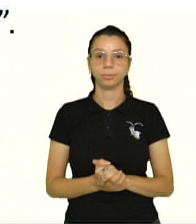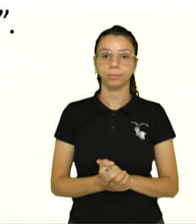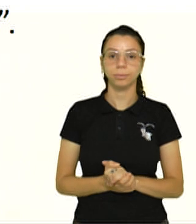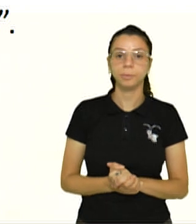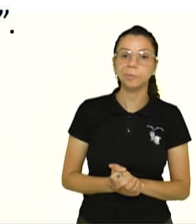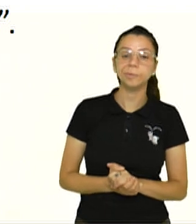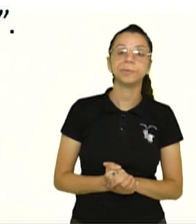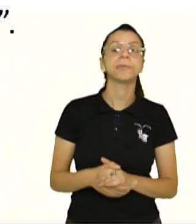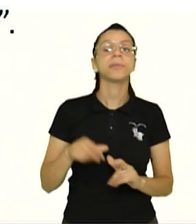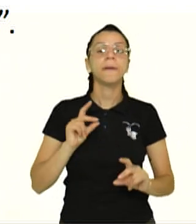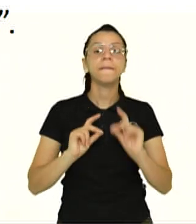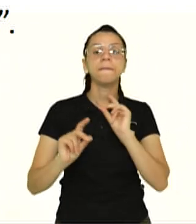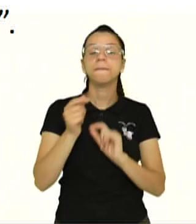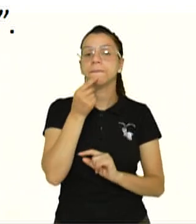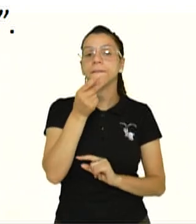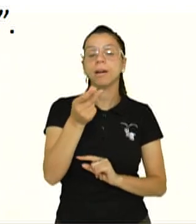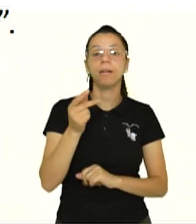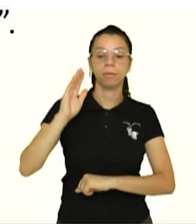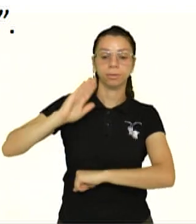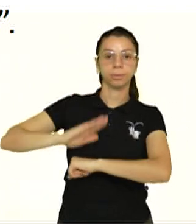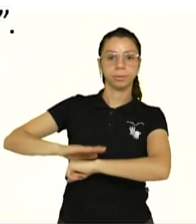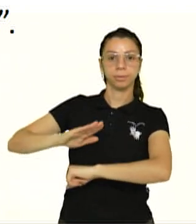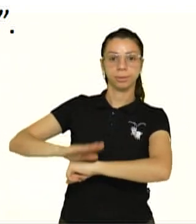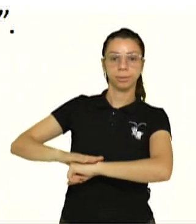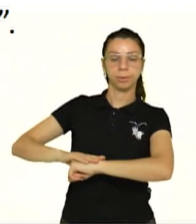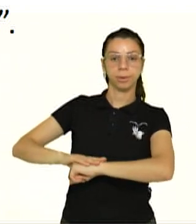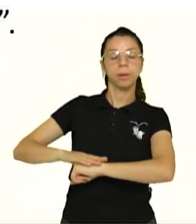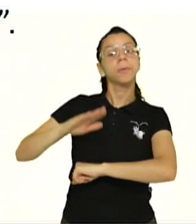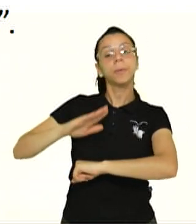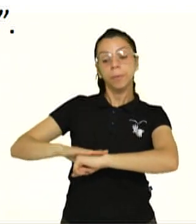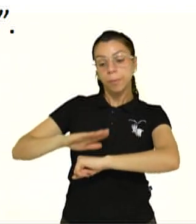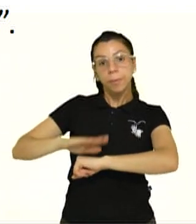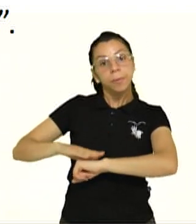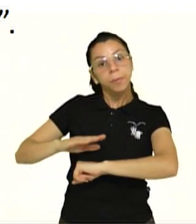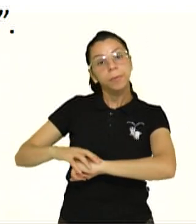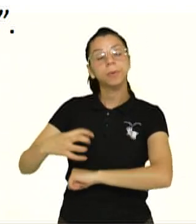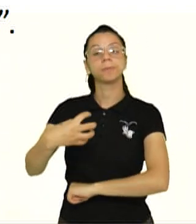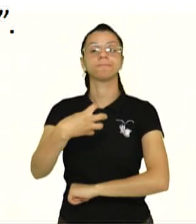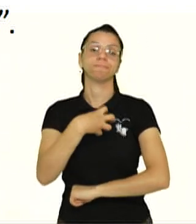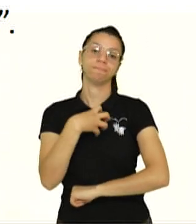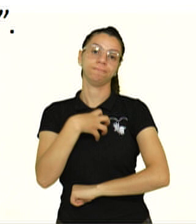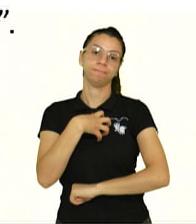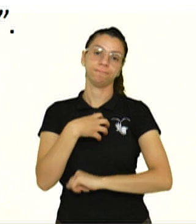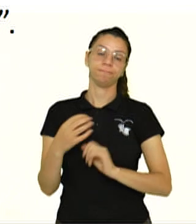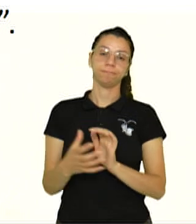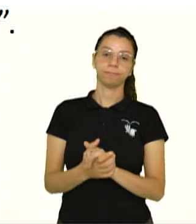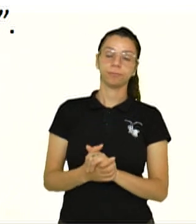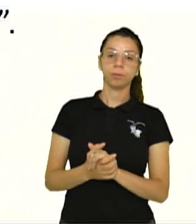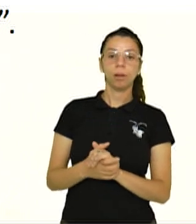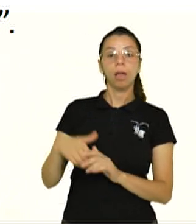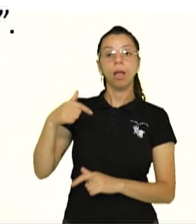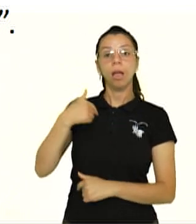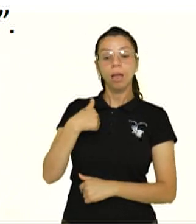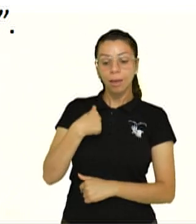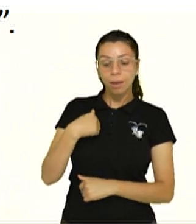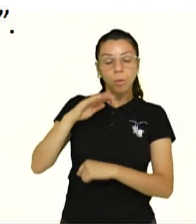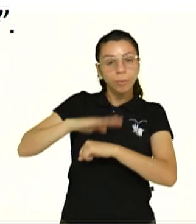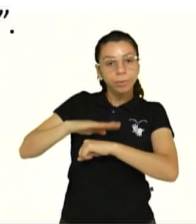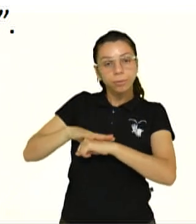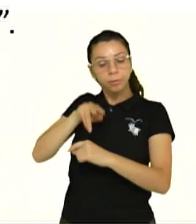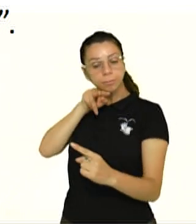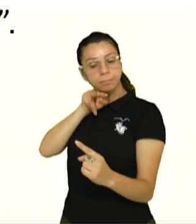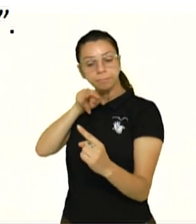sobre o eu, né? Aquilo que o eu sente, o mundo visto a partir de mim, a partir da